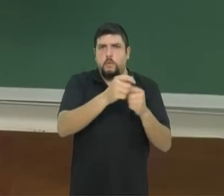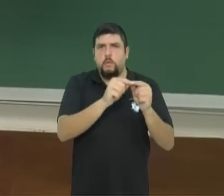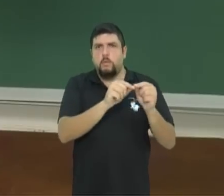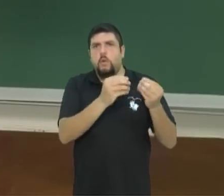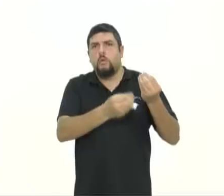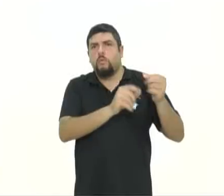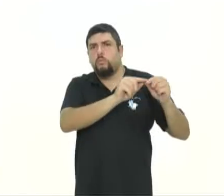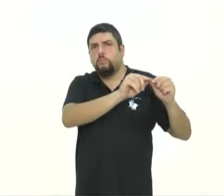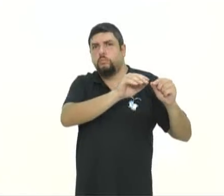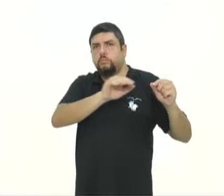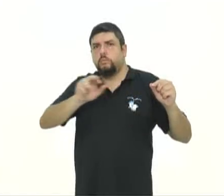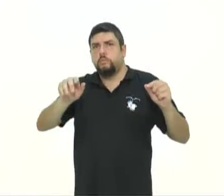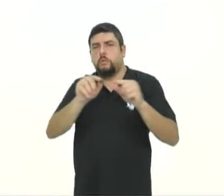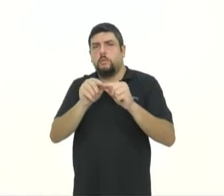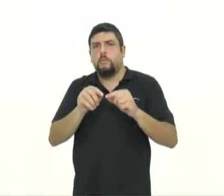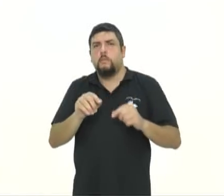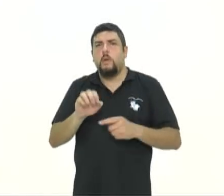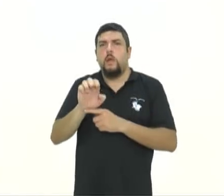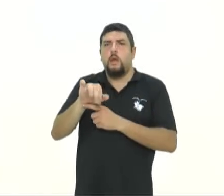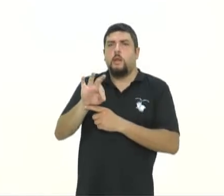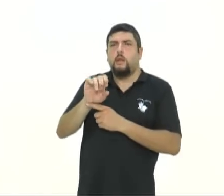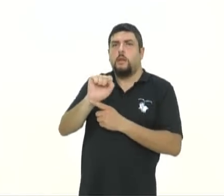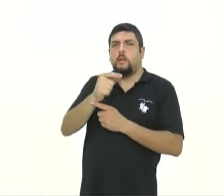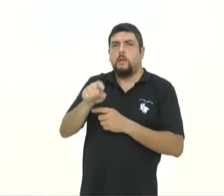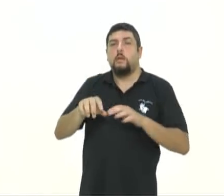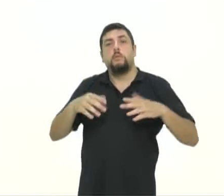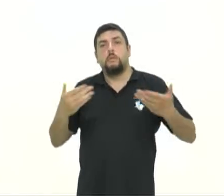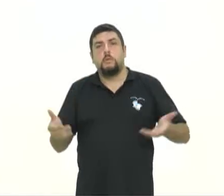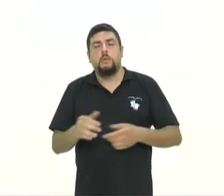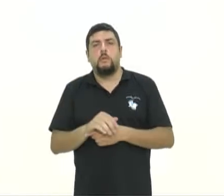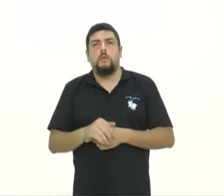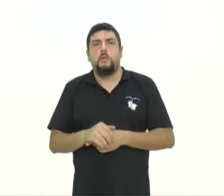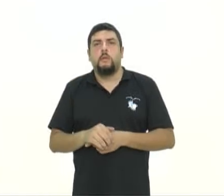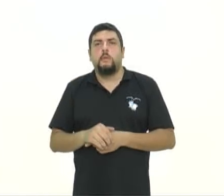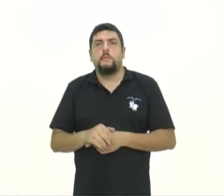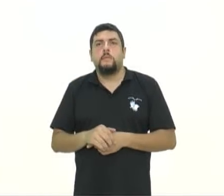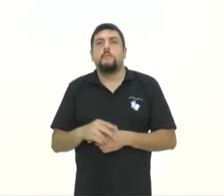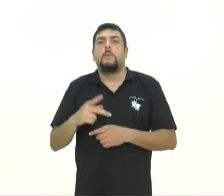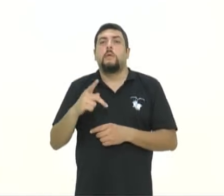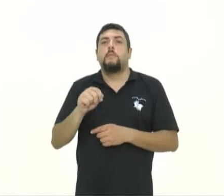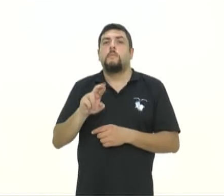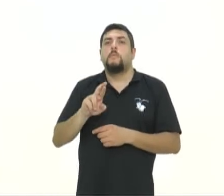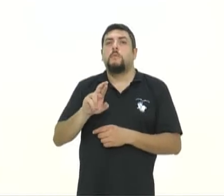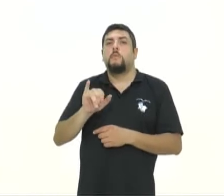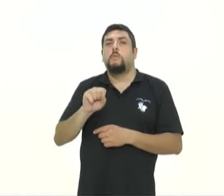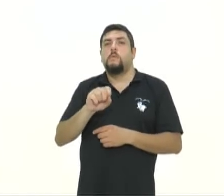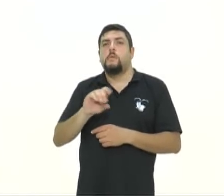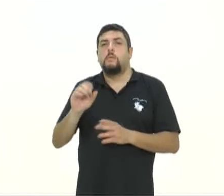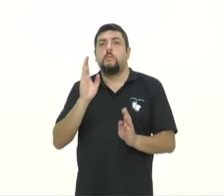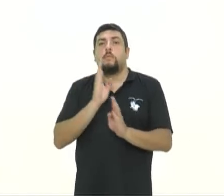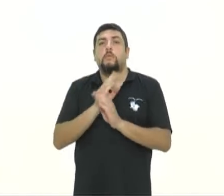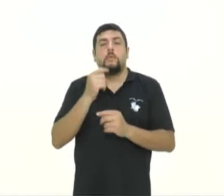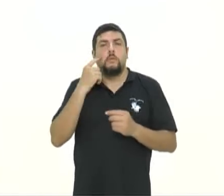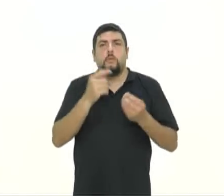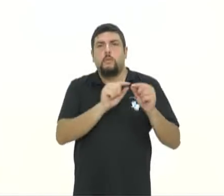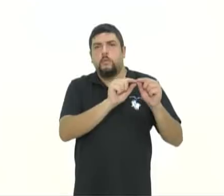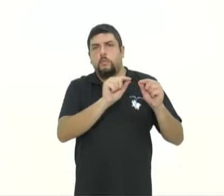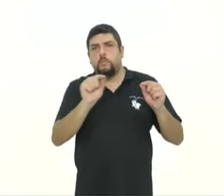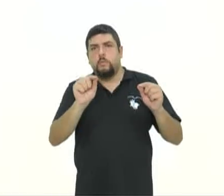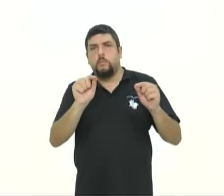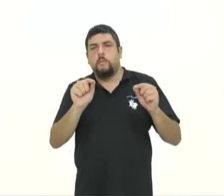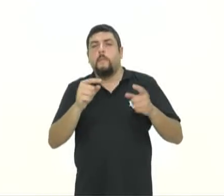dessa forma, assim, então, e na sequência, coloca a vírgula. Né? Em ambos os casos, exige a vírgula logo após, pois esse termo